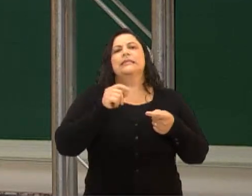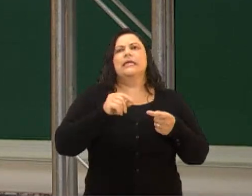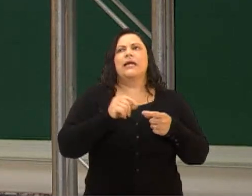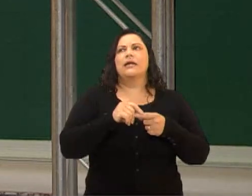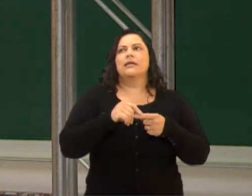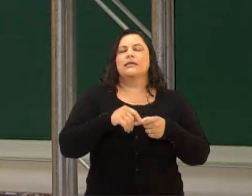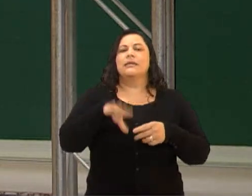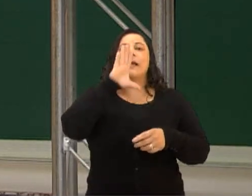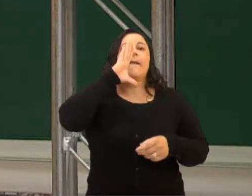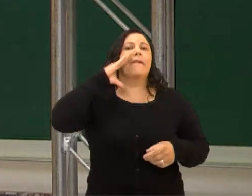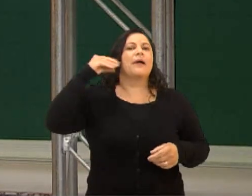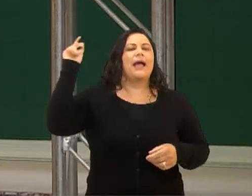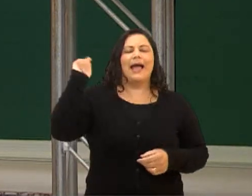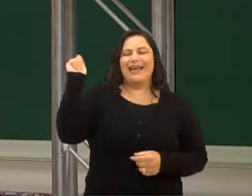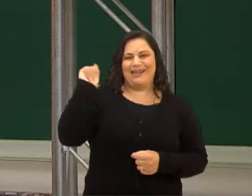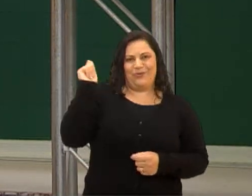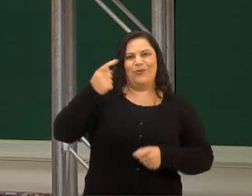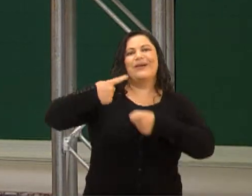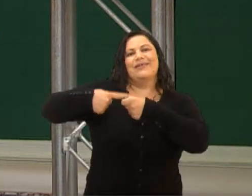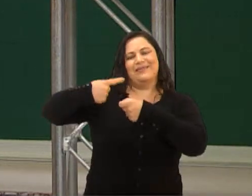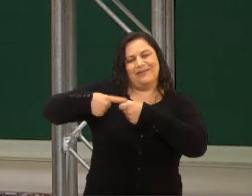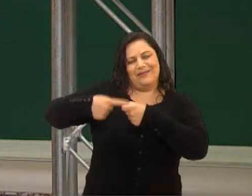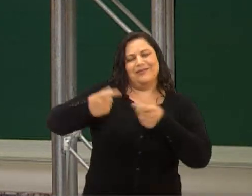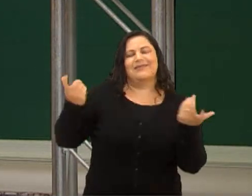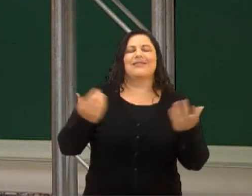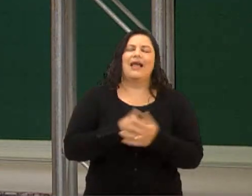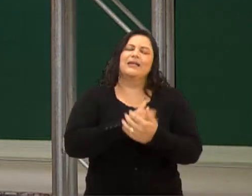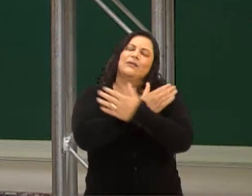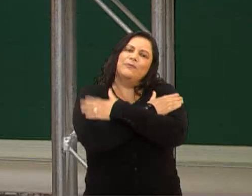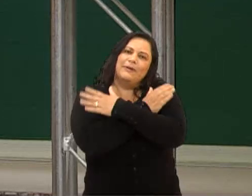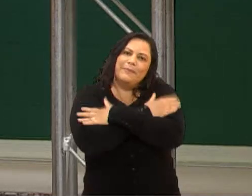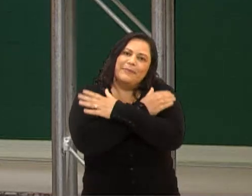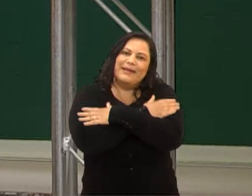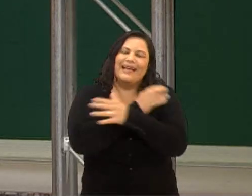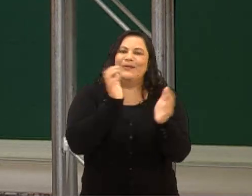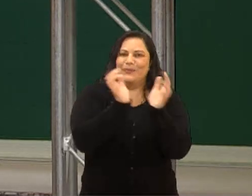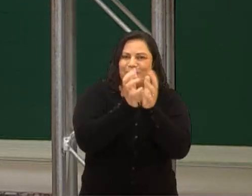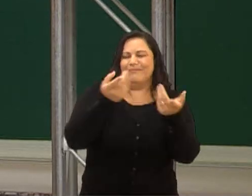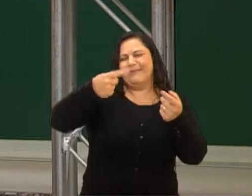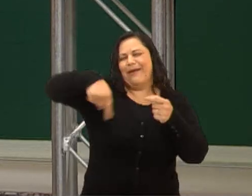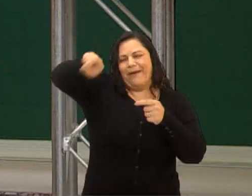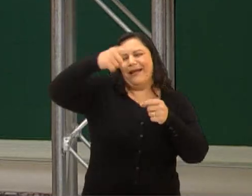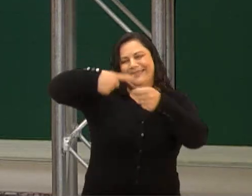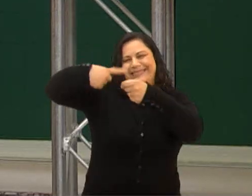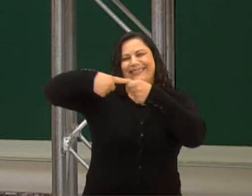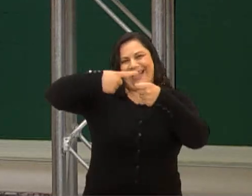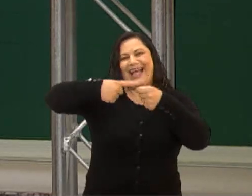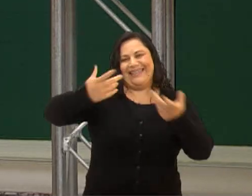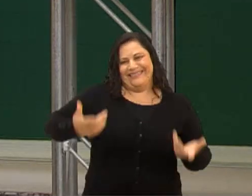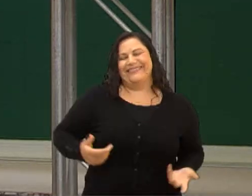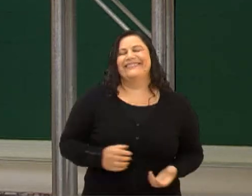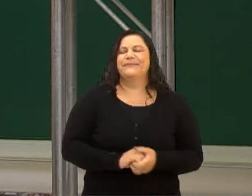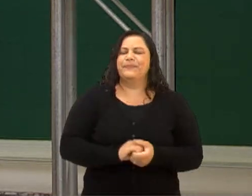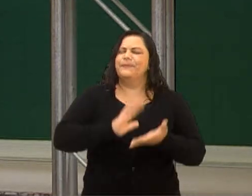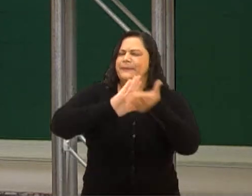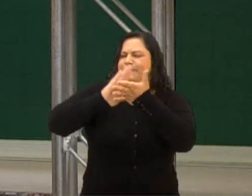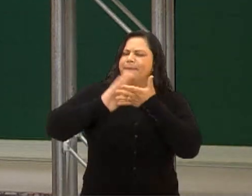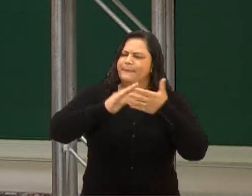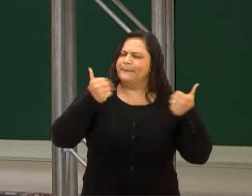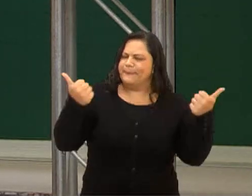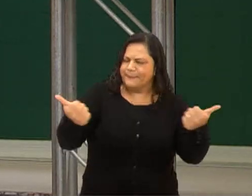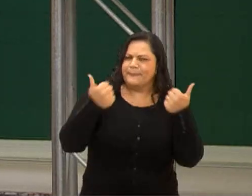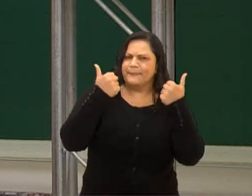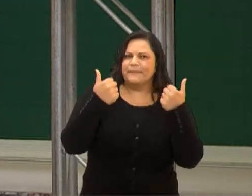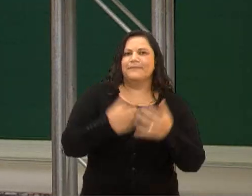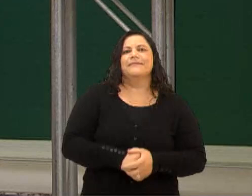em Araucária. Então, o pessoal de Araucária também nos prestigiando, aquele abraço, né? Parabéns por estarem aí. E aí a gente tem outras perguntinhas